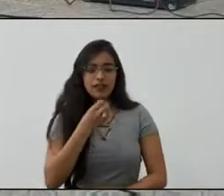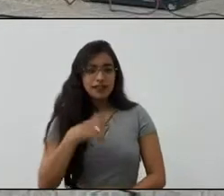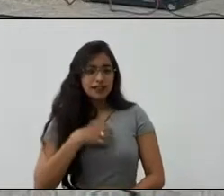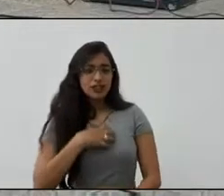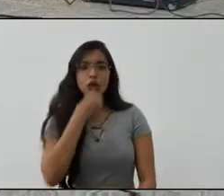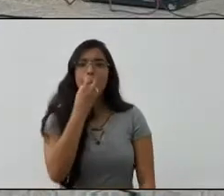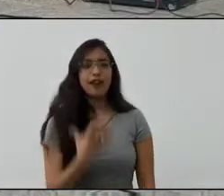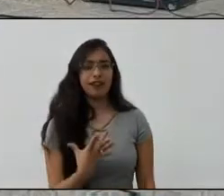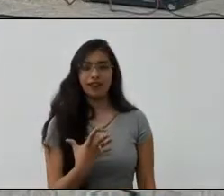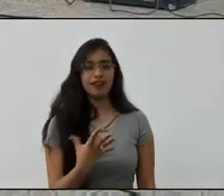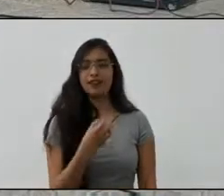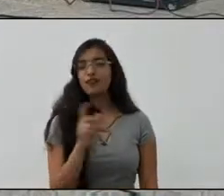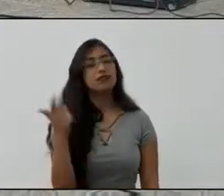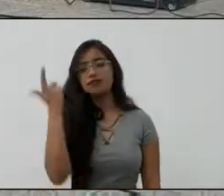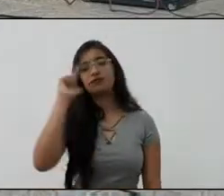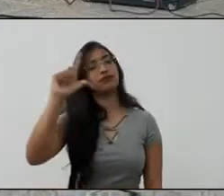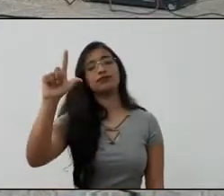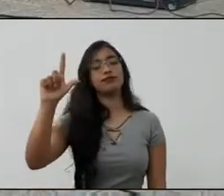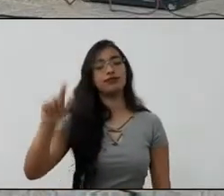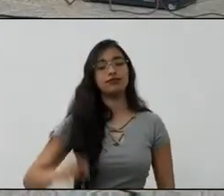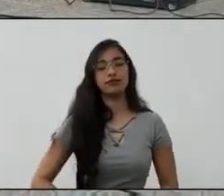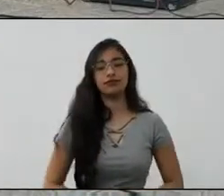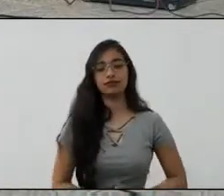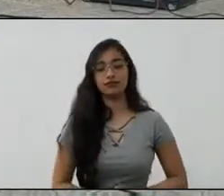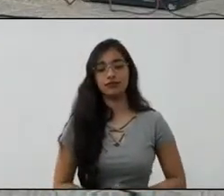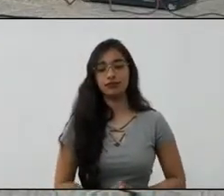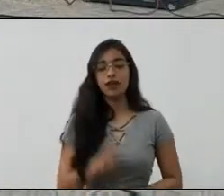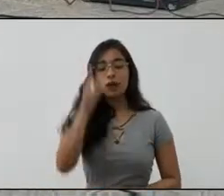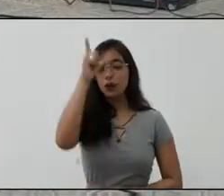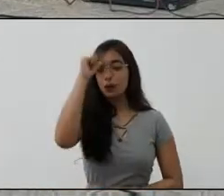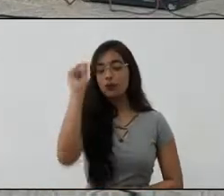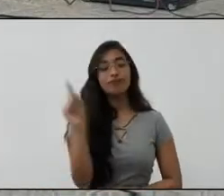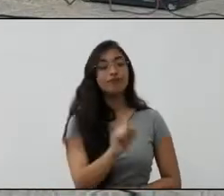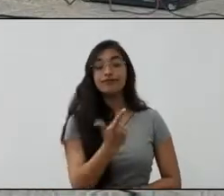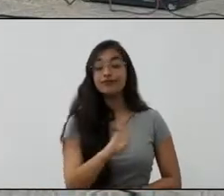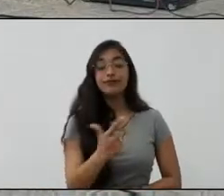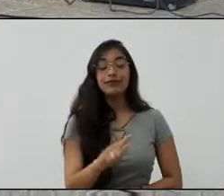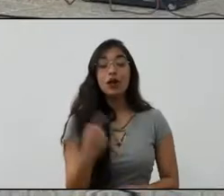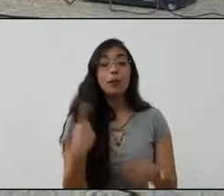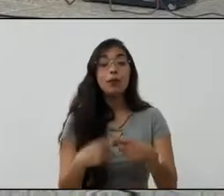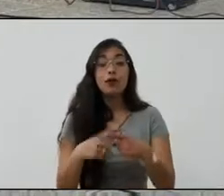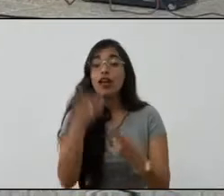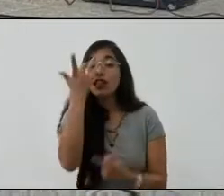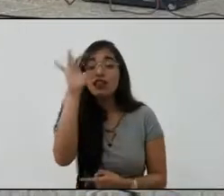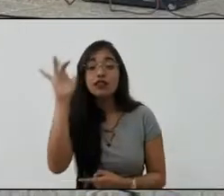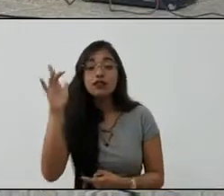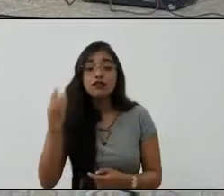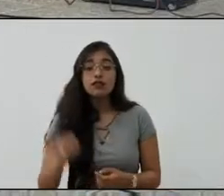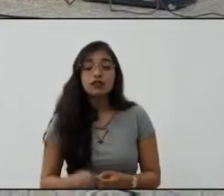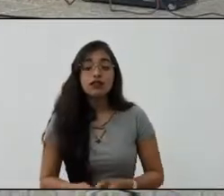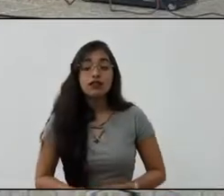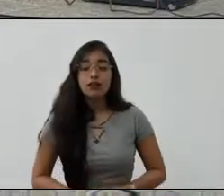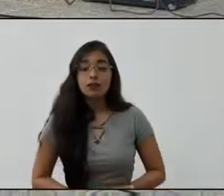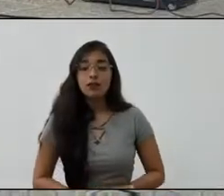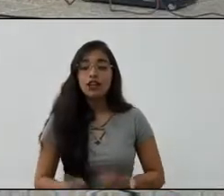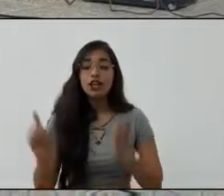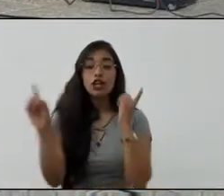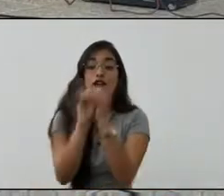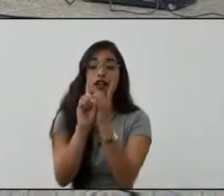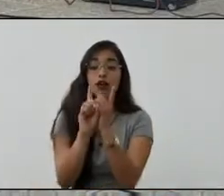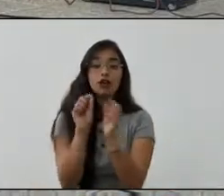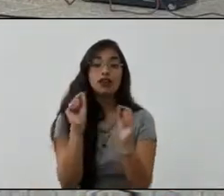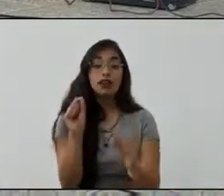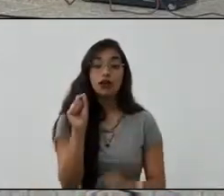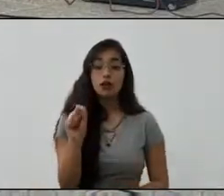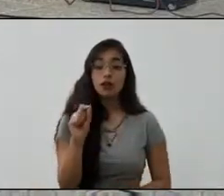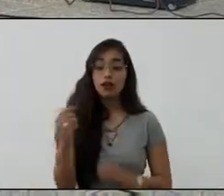íntimos anseios de sua alma, porque elas não sabem a quem recorrer, aonde buscar